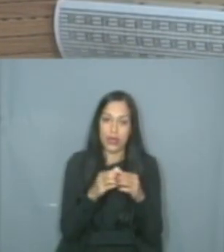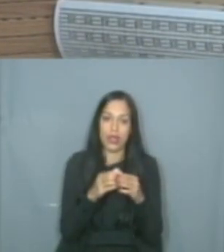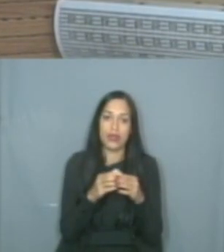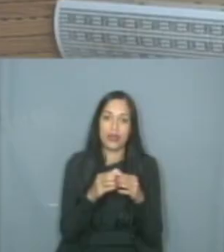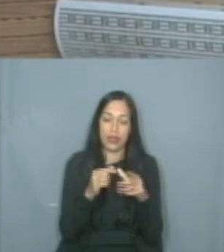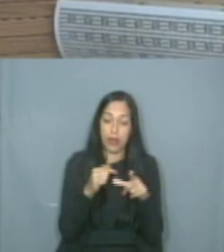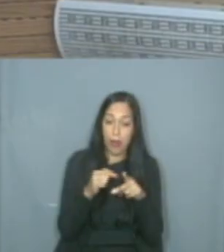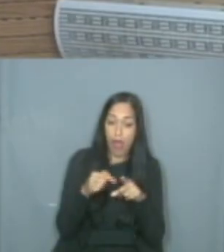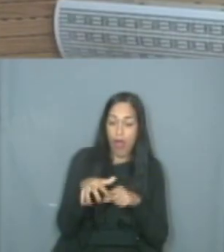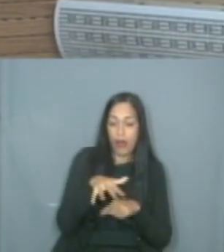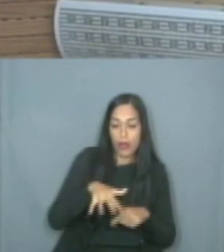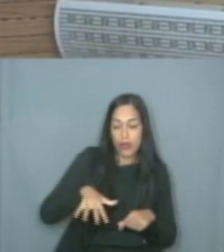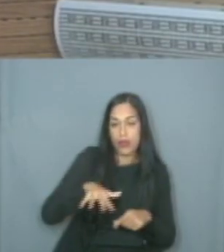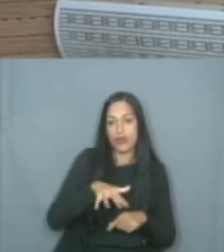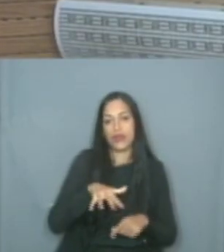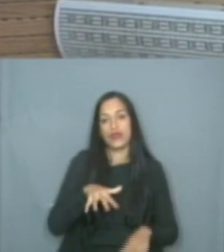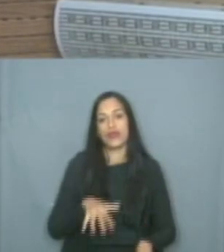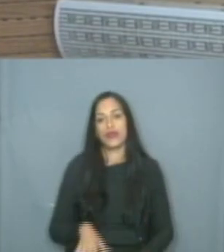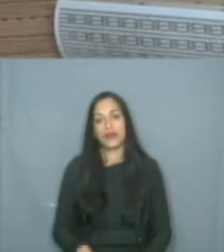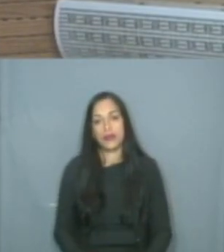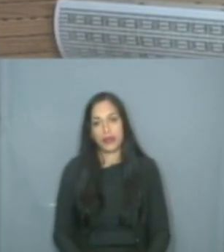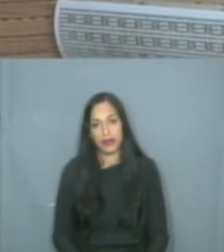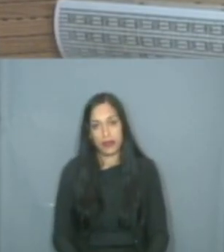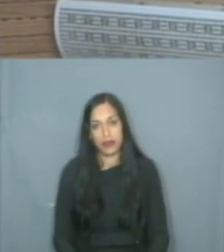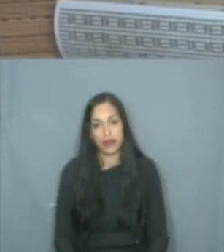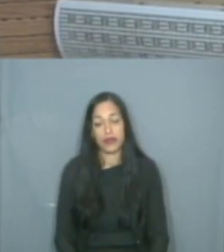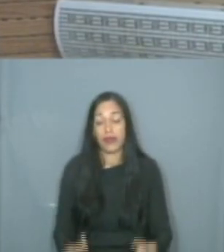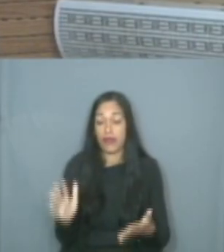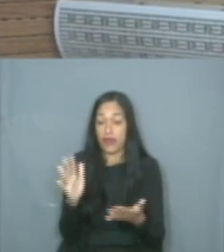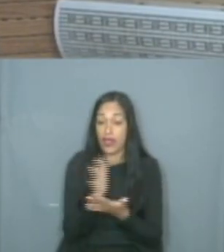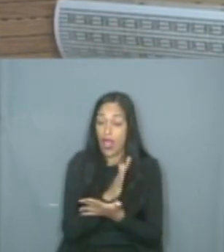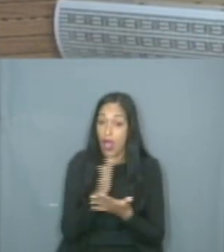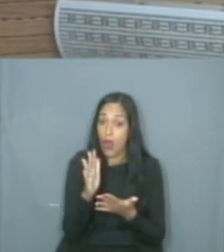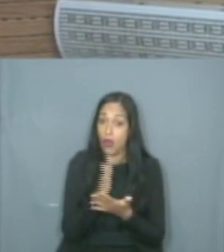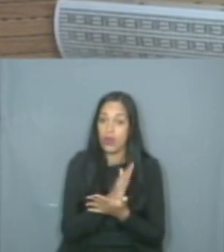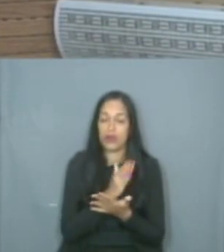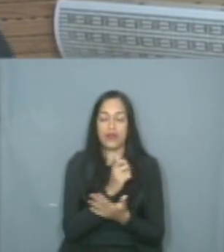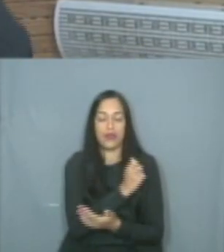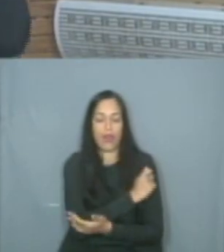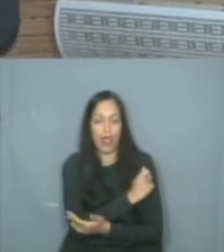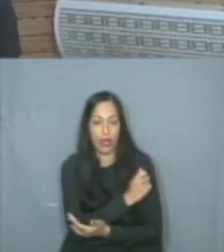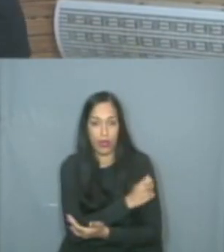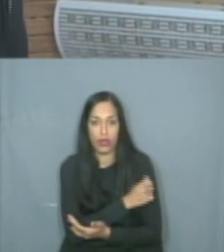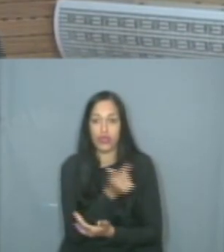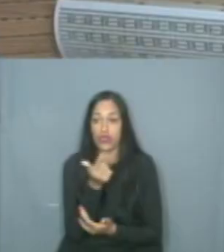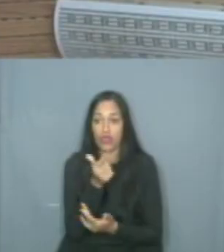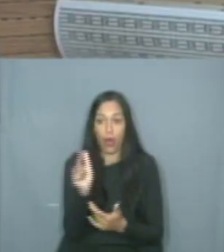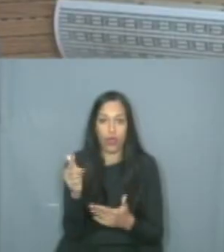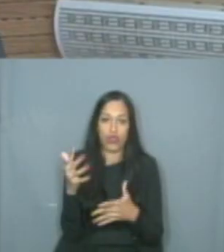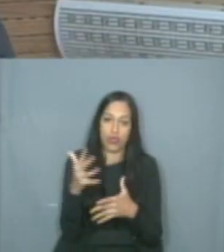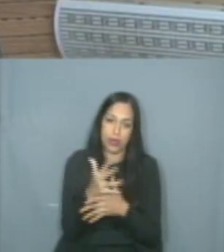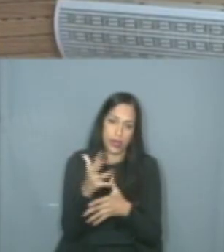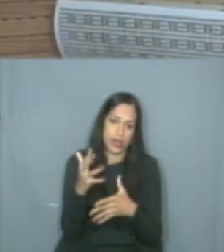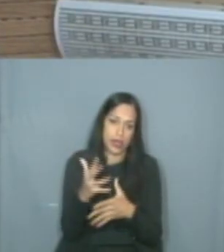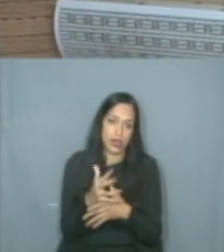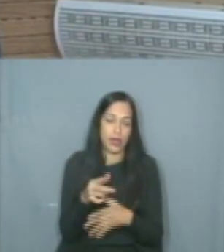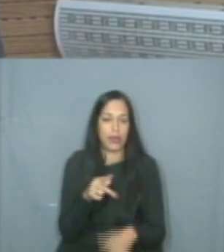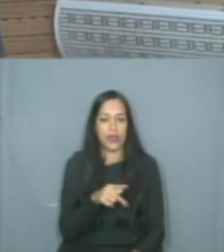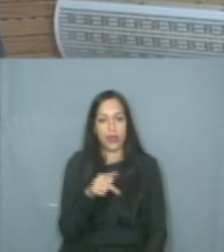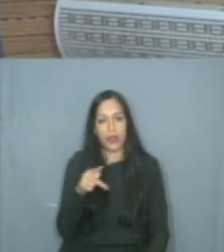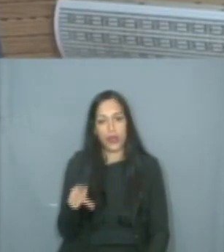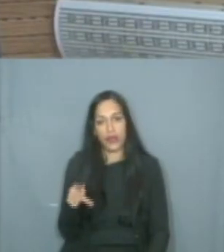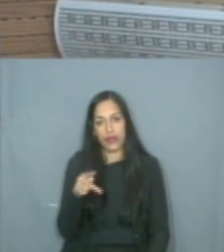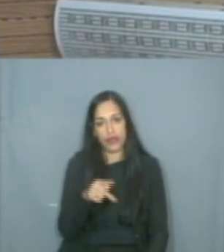tanto das comunidades no entorno, como ainda alguns estudantes são de outros municípios. Como professora